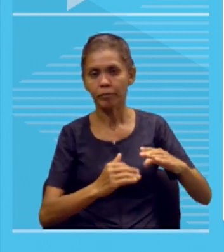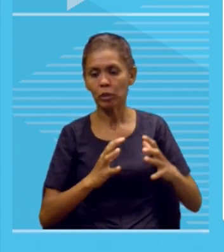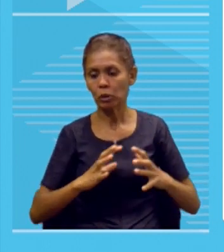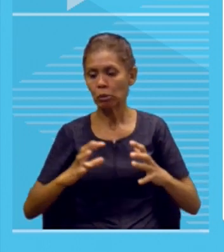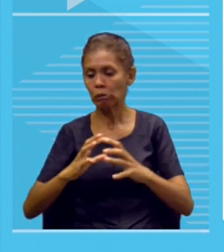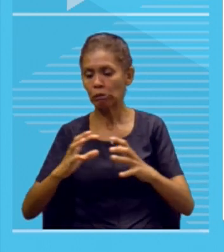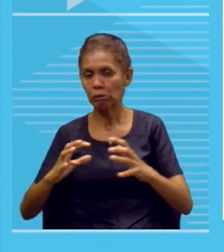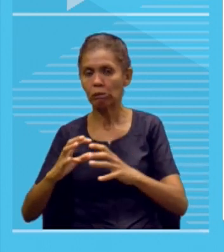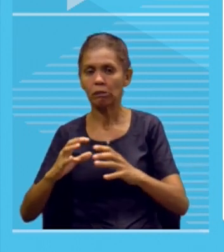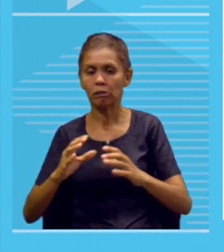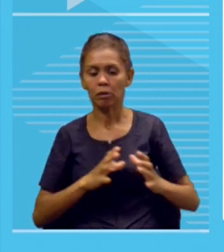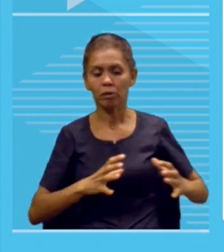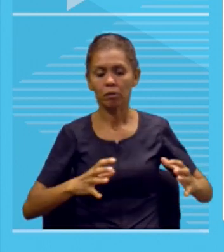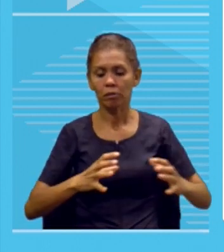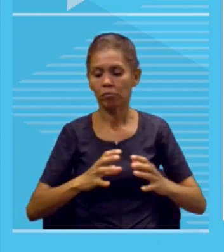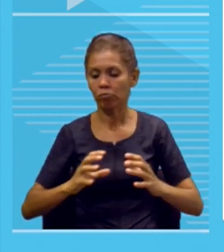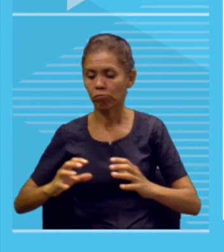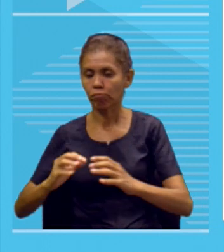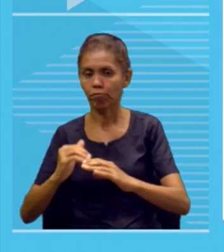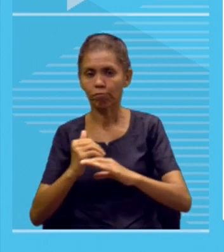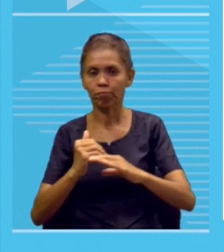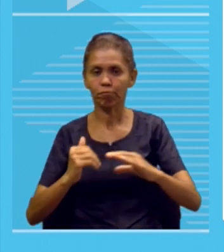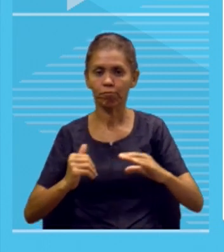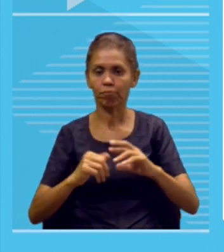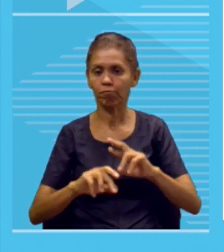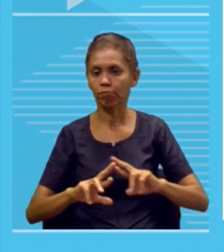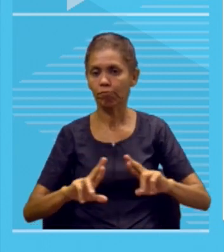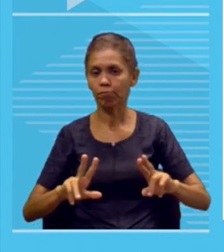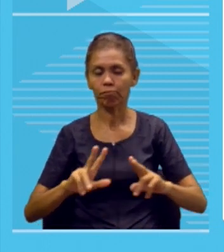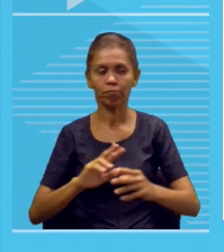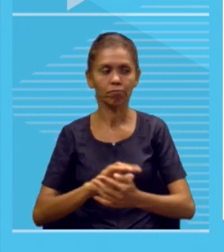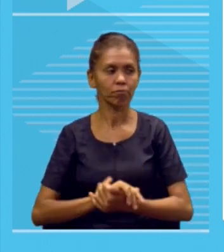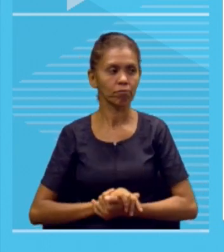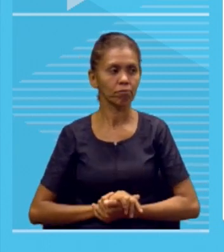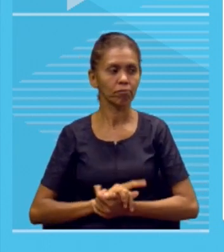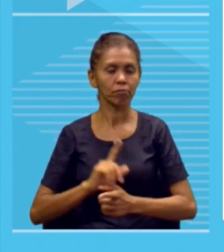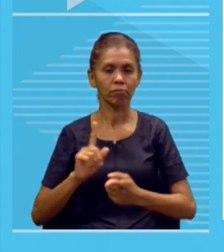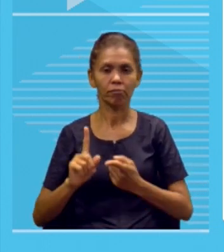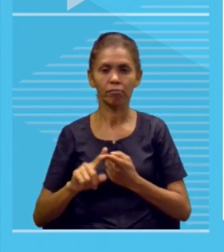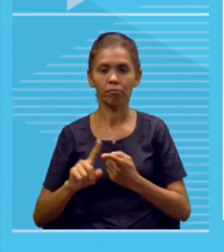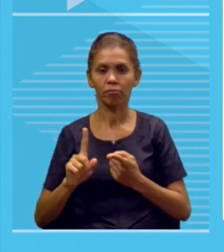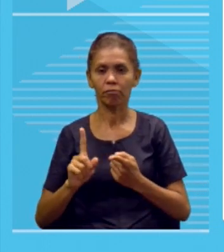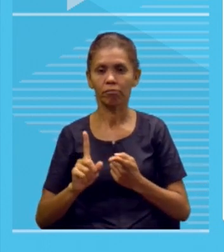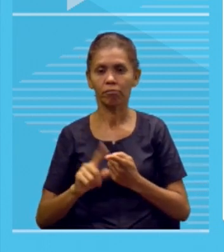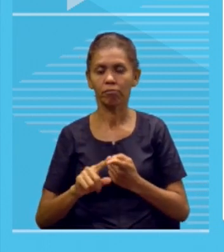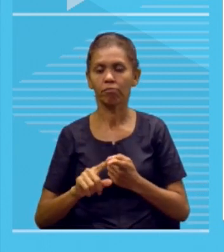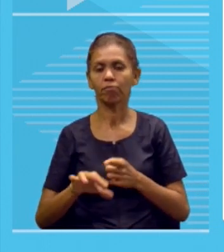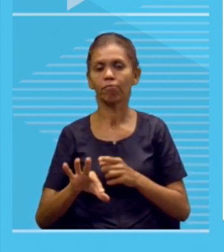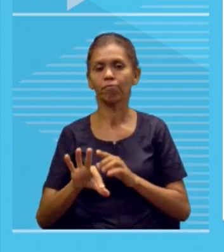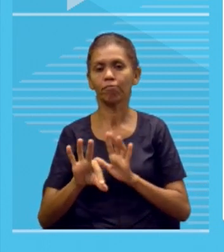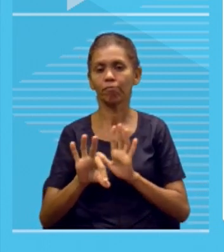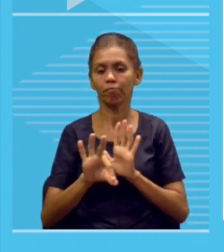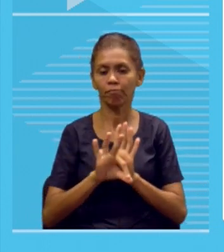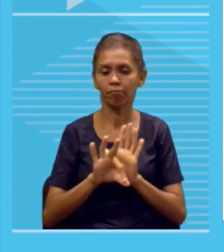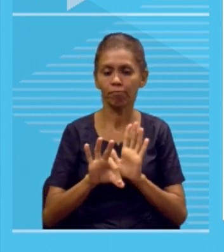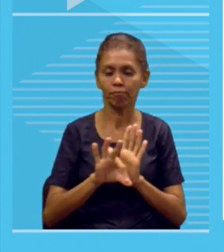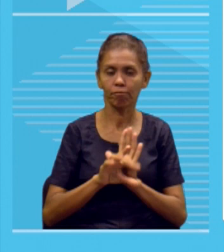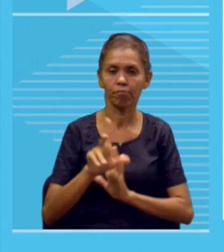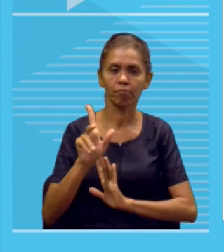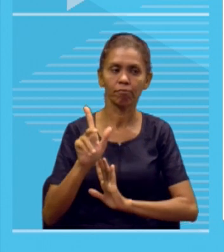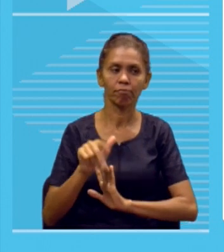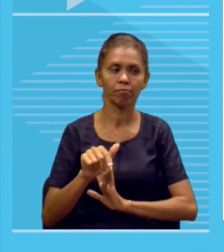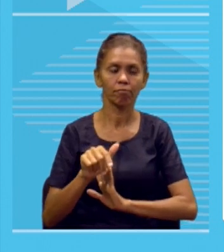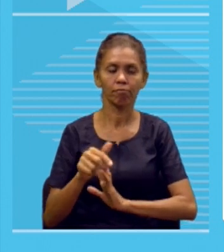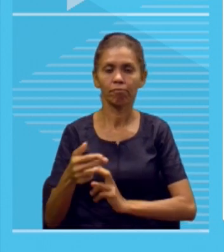classe. A gente tem, o tráfico de drogas. A gente tem também o